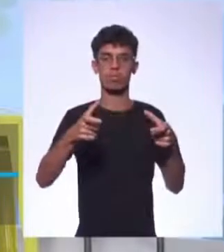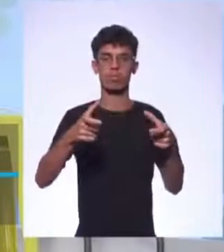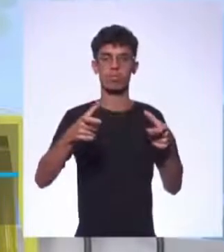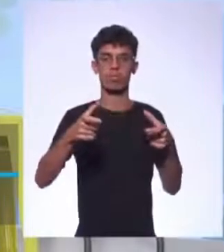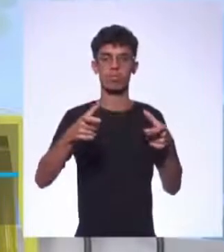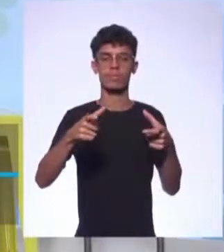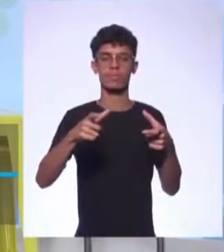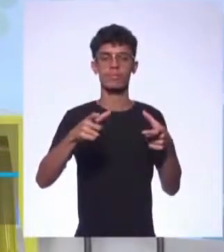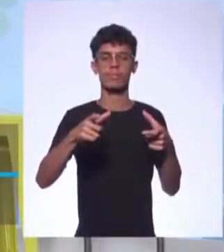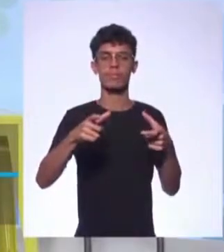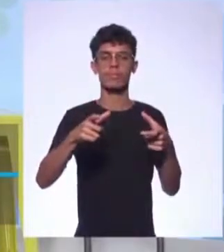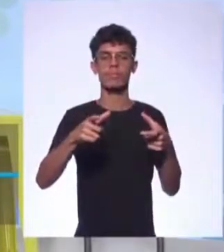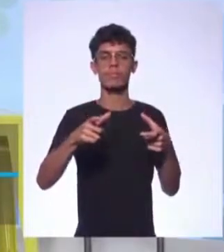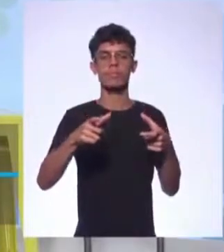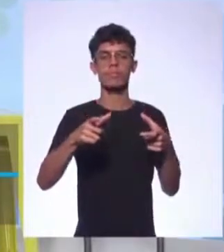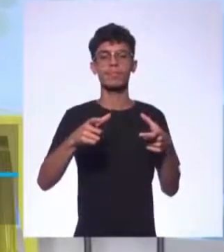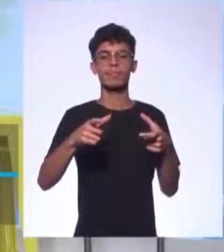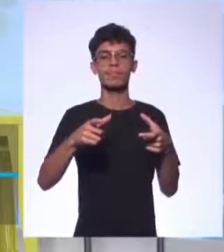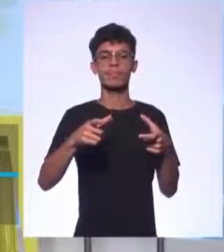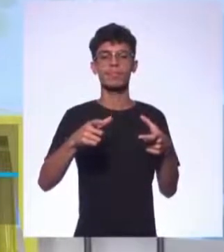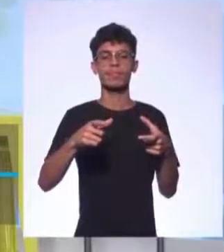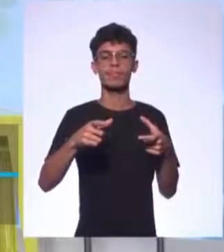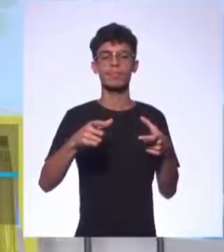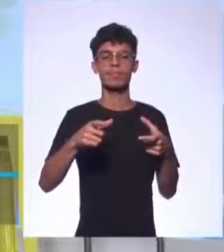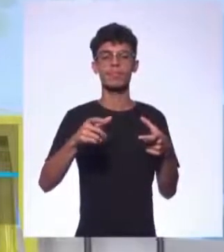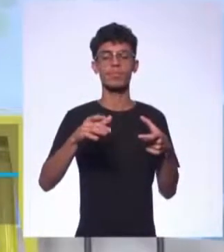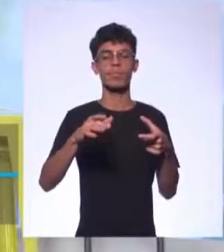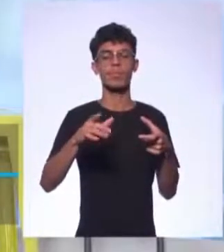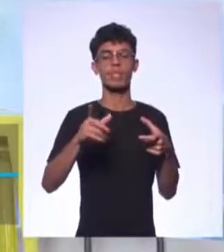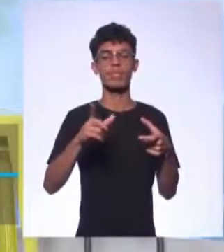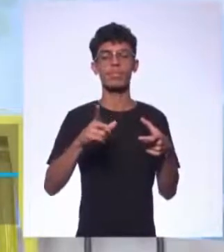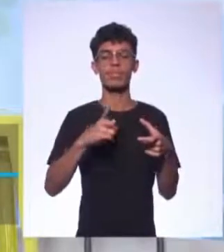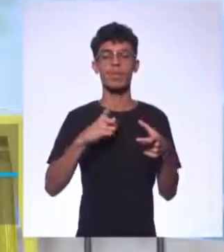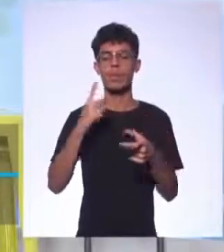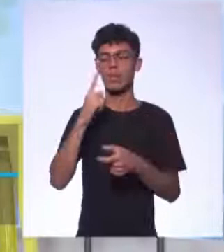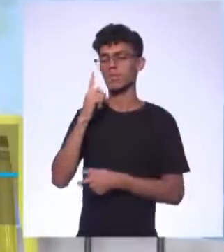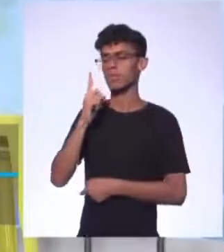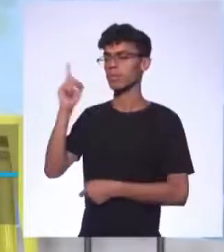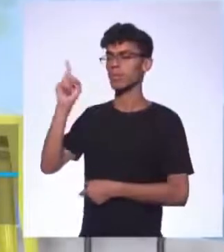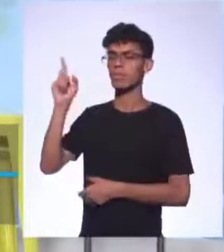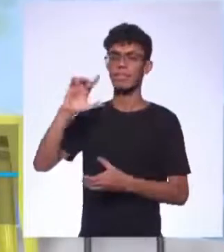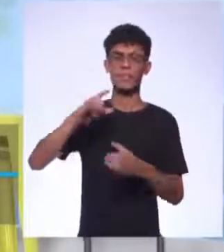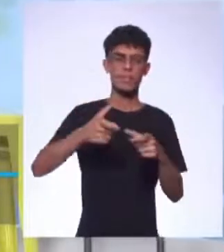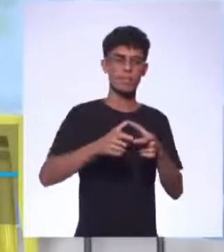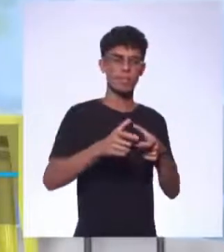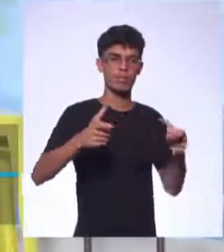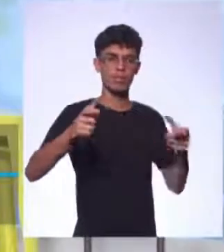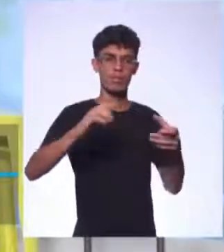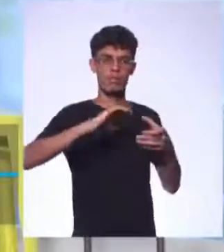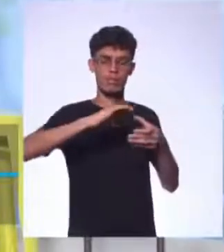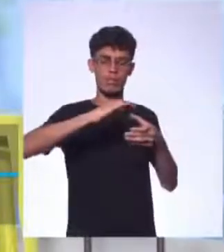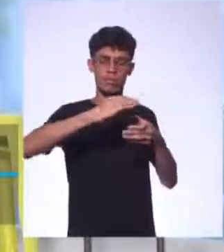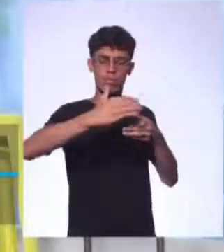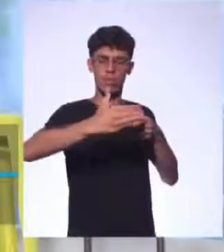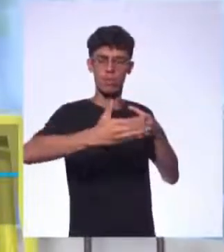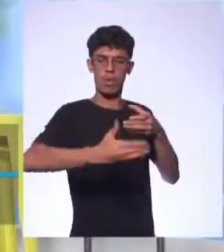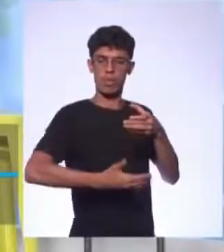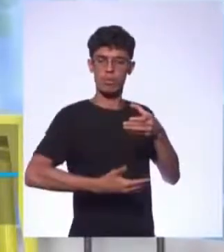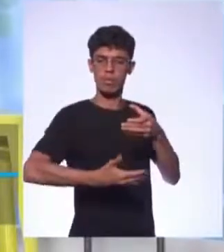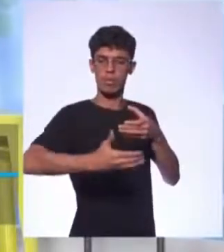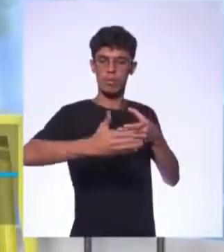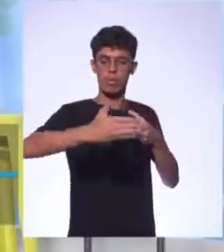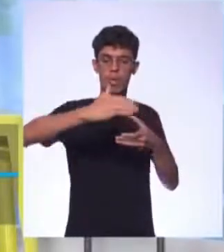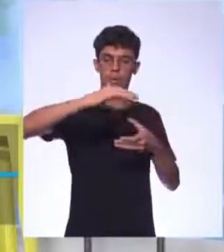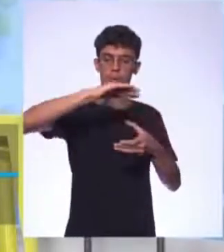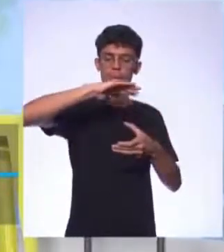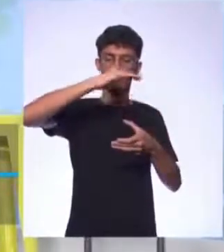quê? Nós temos lá na estratosfera, certo? Então, aumentando o buraco na camada